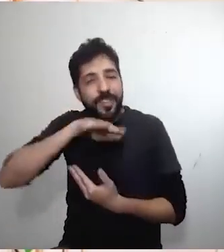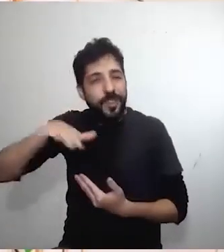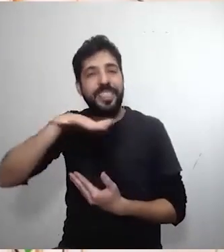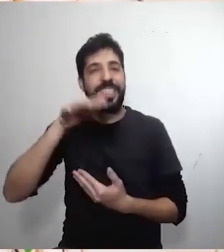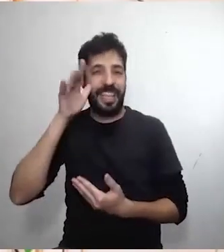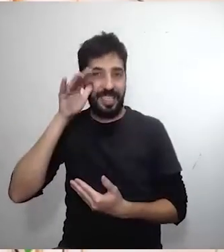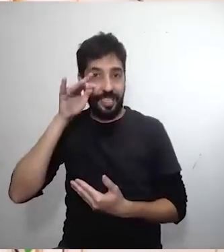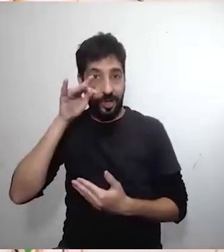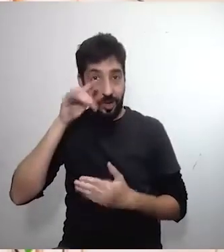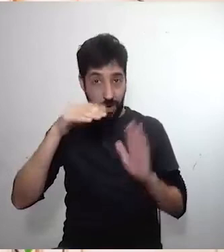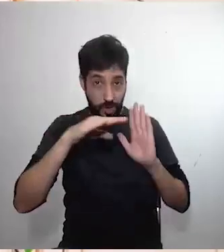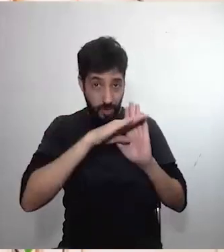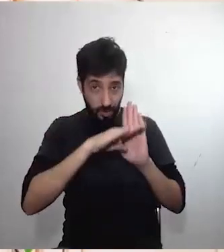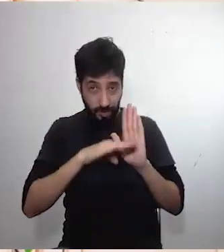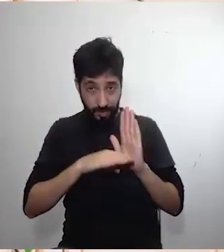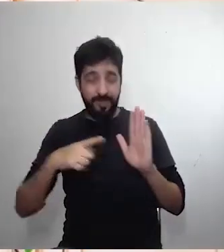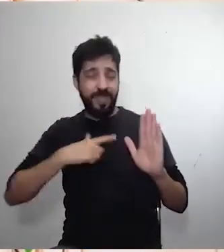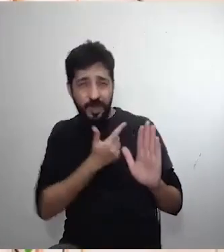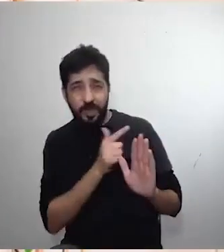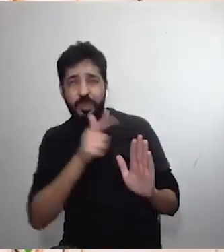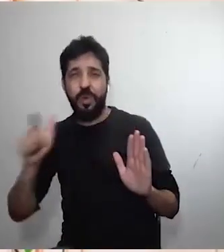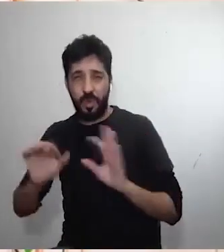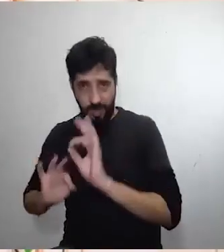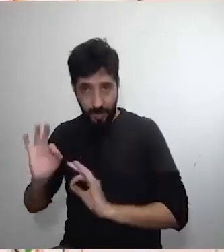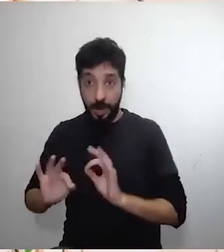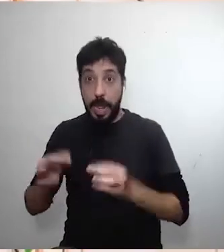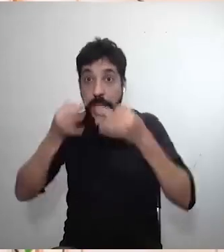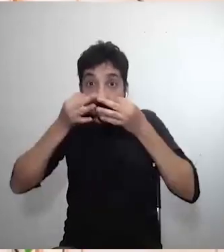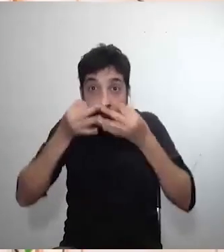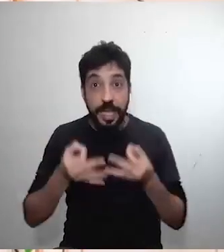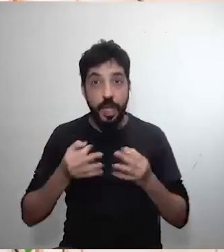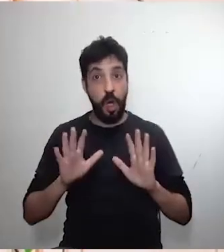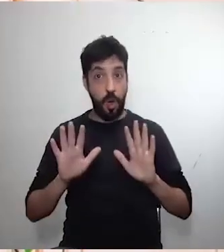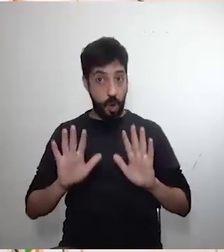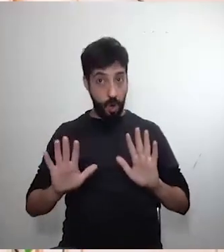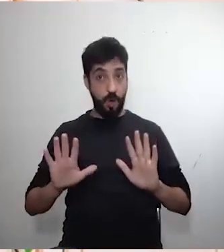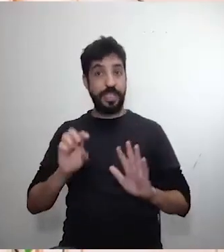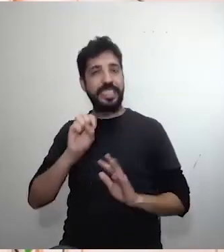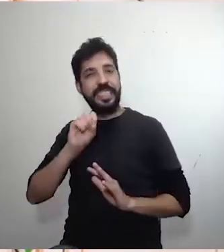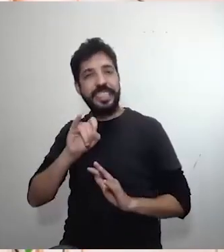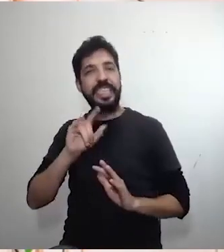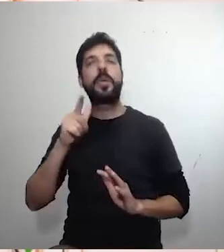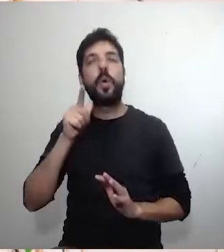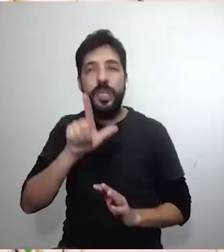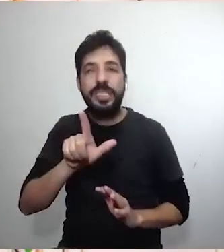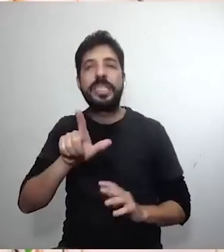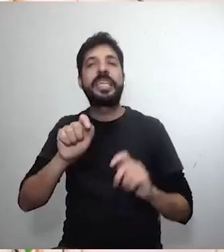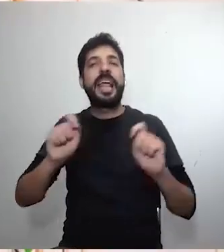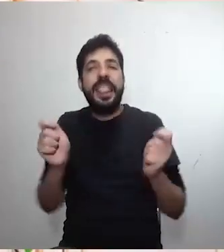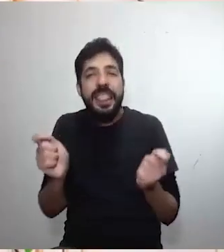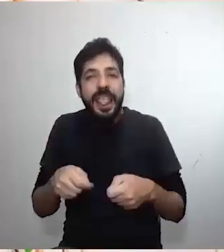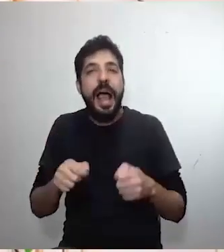O Circuito em Casa segue com muitas outras atrações. Fique ligado. E